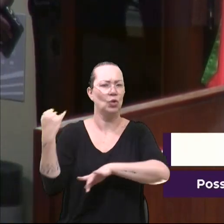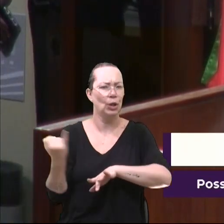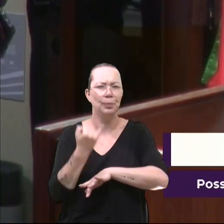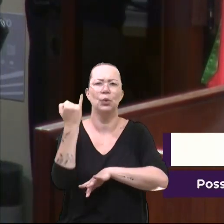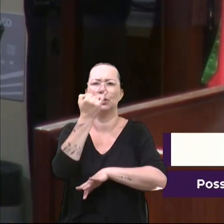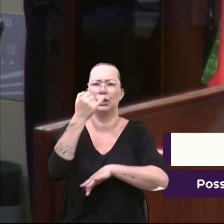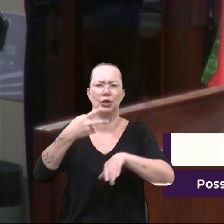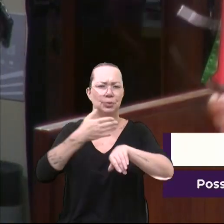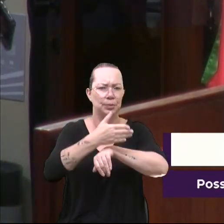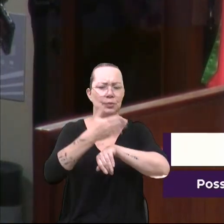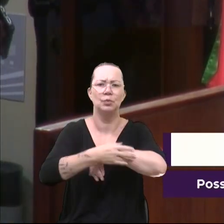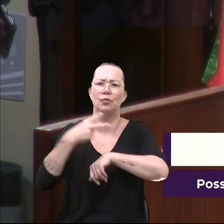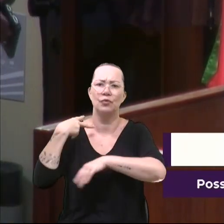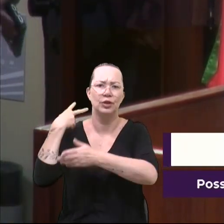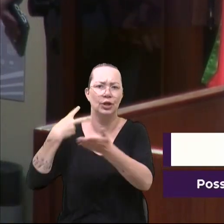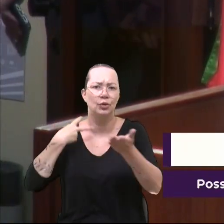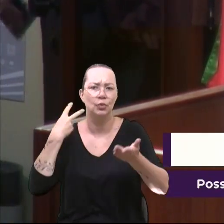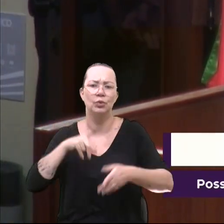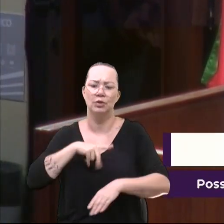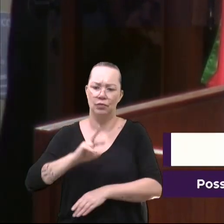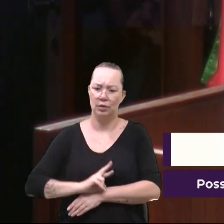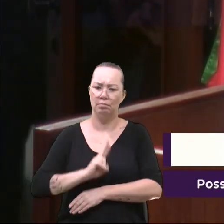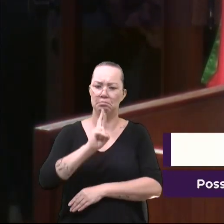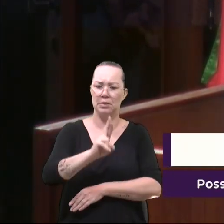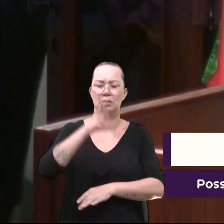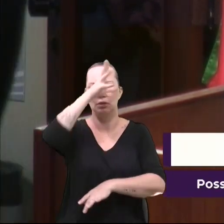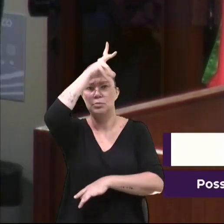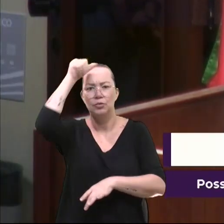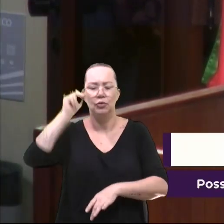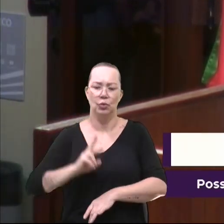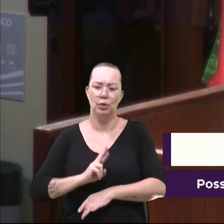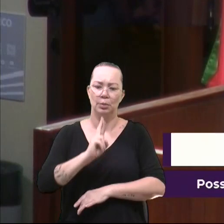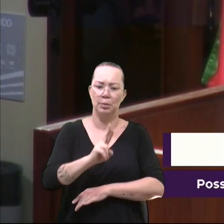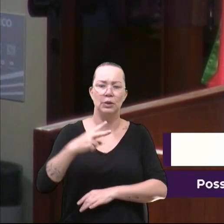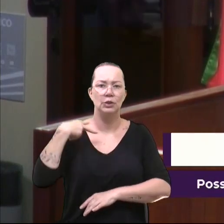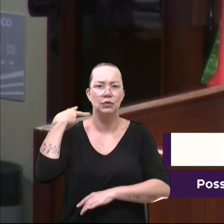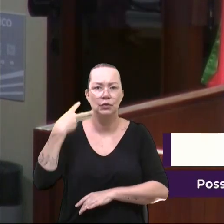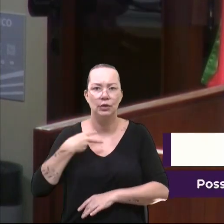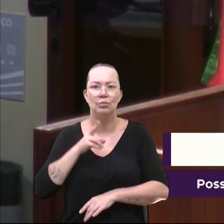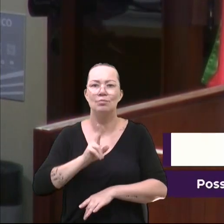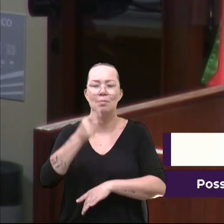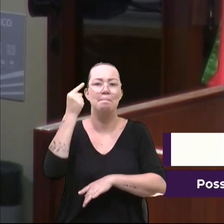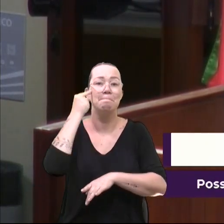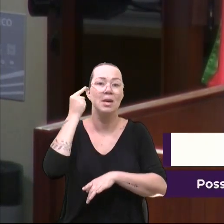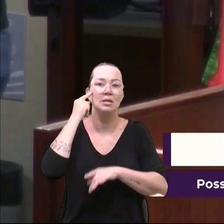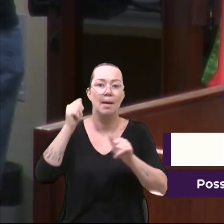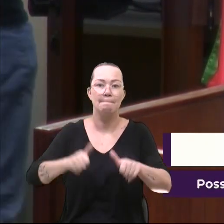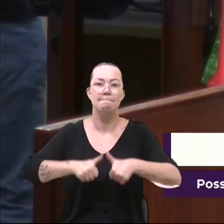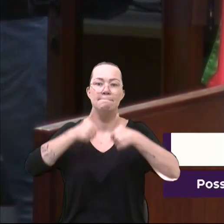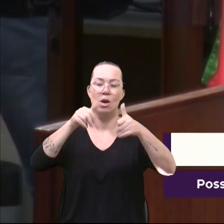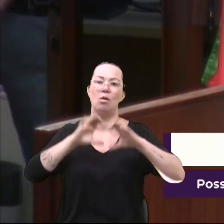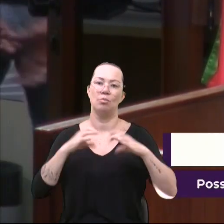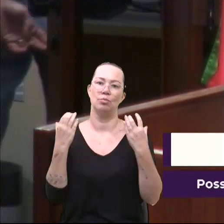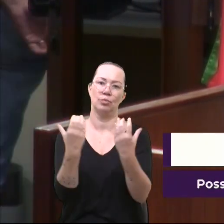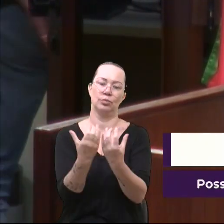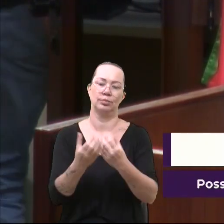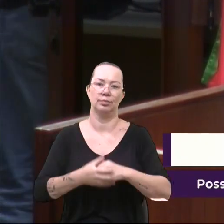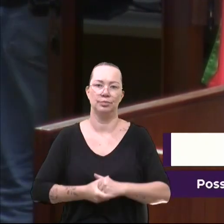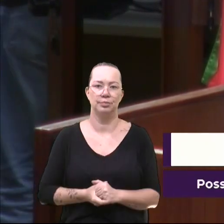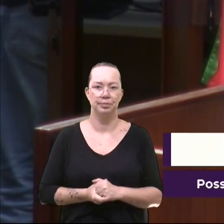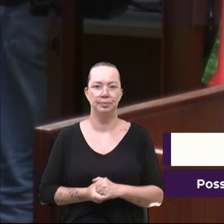vereadores, com o representante do executivo, pensando sempre no bem comum.